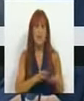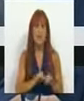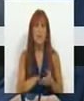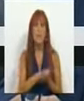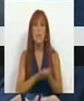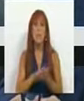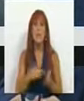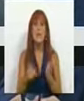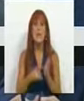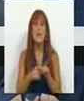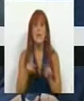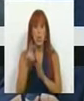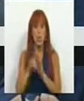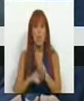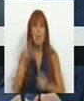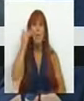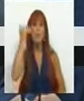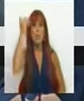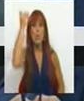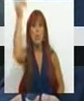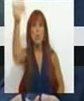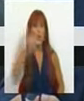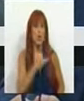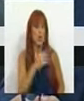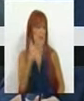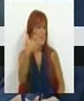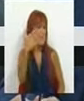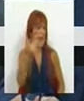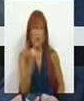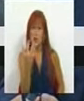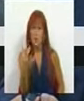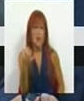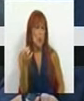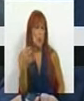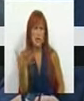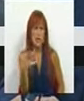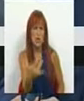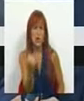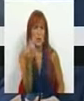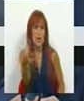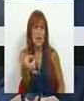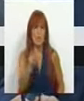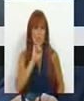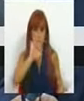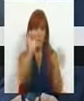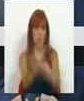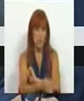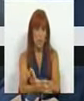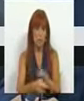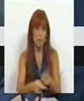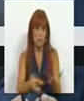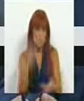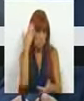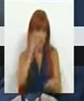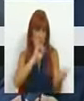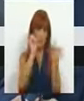com base nas necessidades de regulação futuras, 2017, 2018, 2019, que vão mudar,